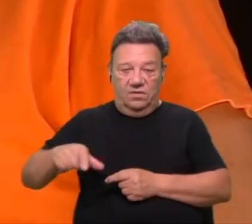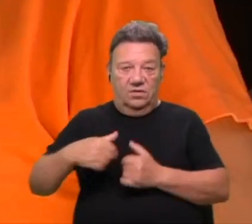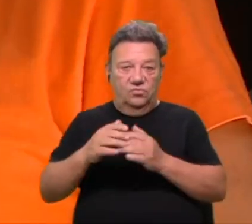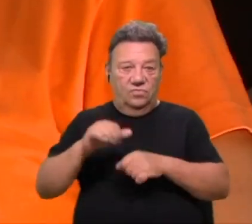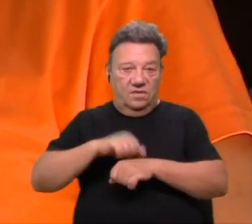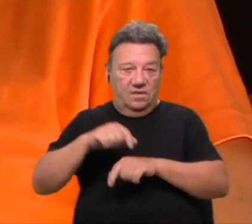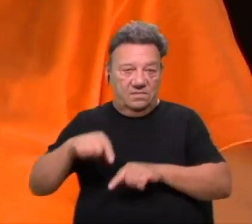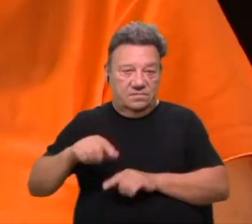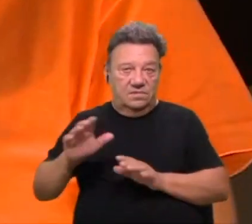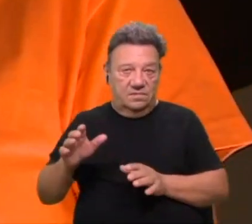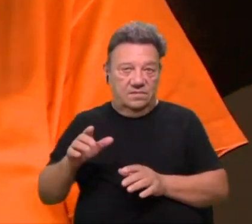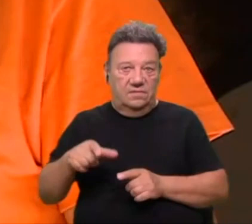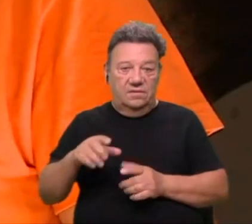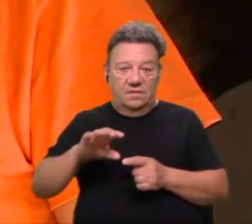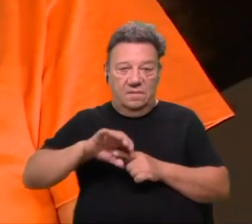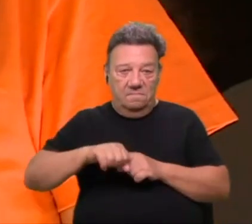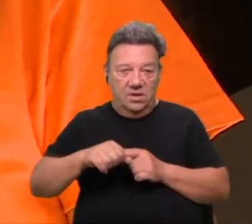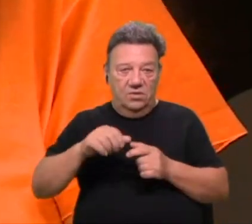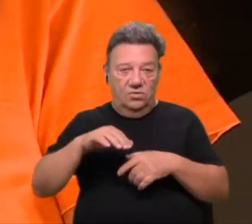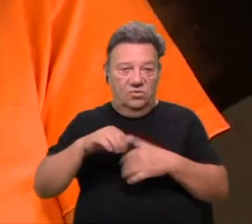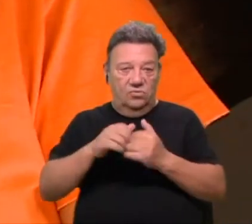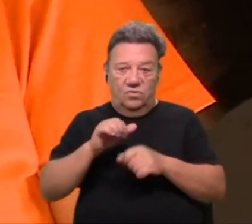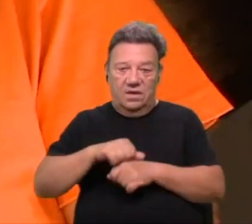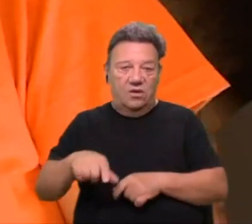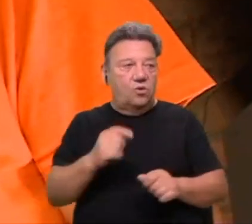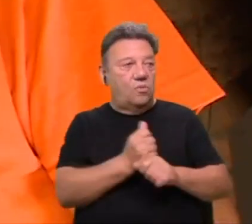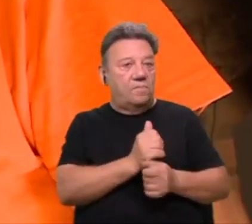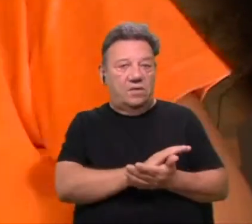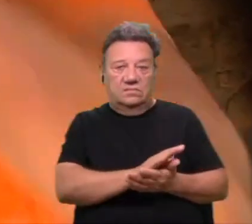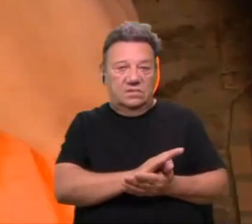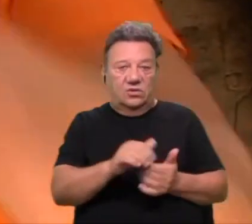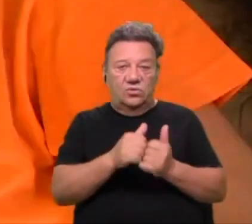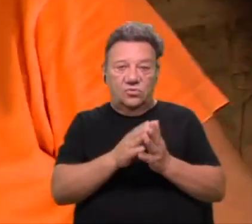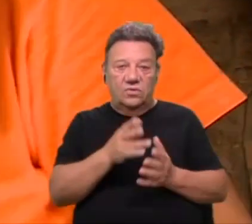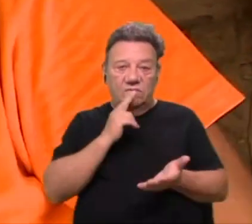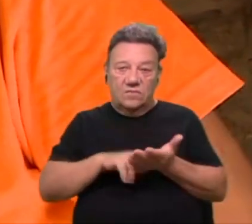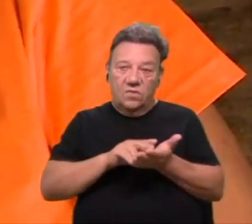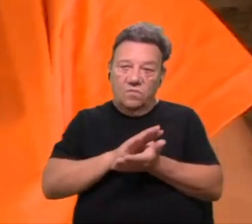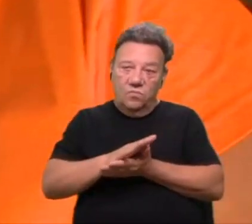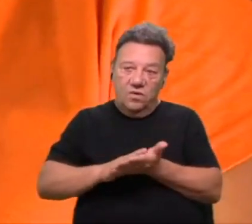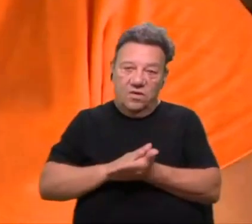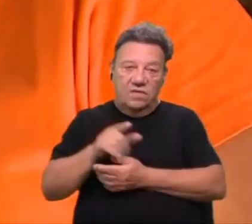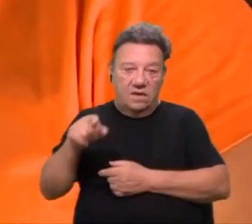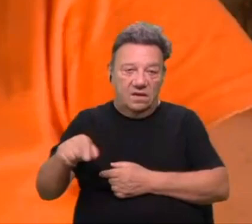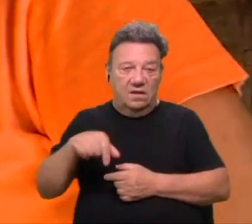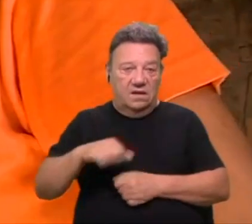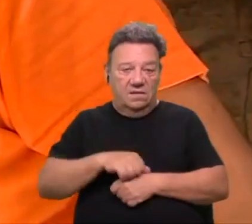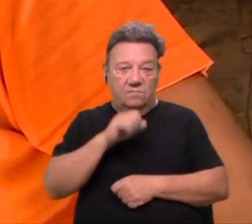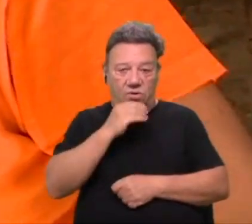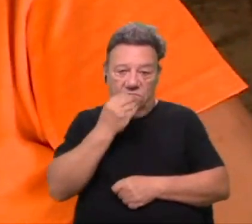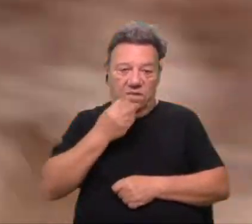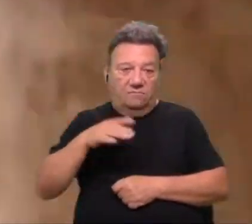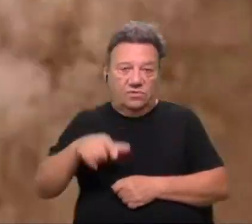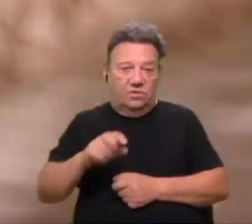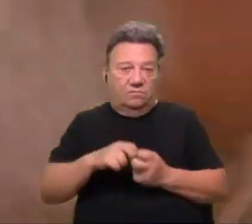tudo caseiro é milho Tudo de casa não é nada comprado É tudo é moída e é tudo em casa Isto é esta Podes comer à vontade